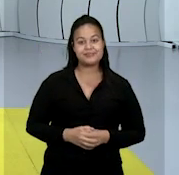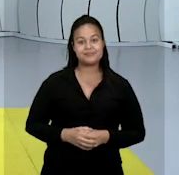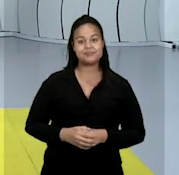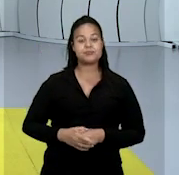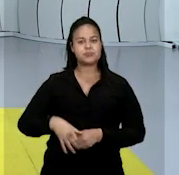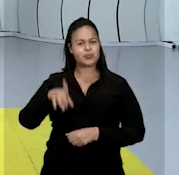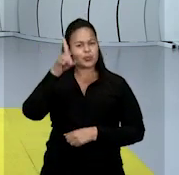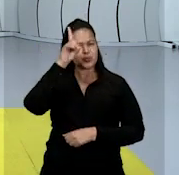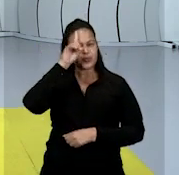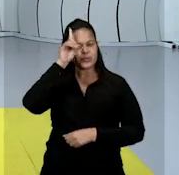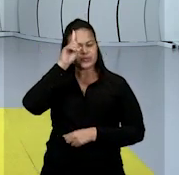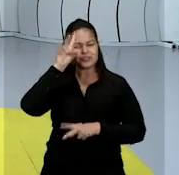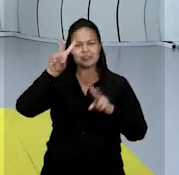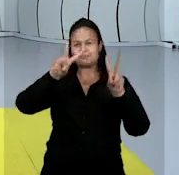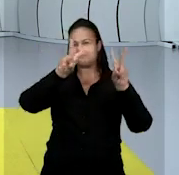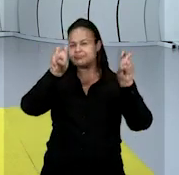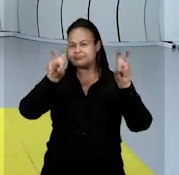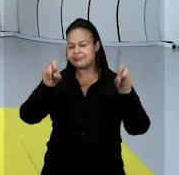dia a dia,